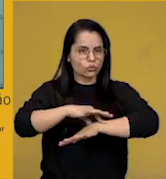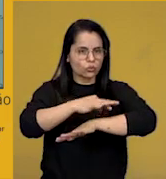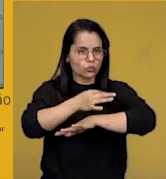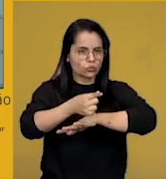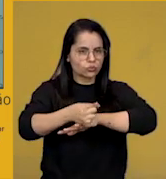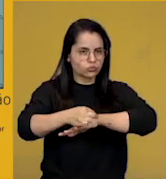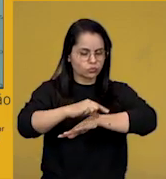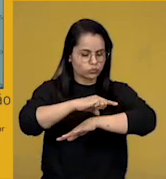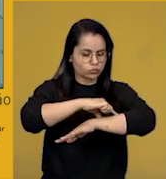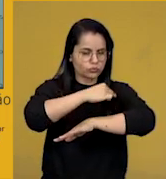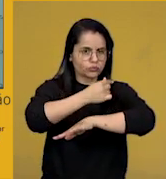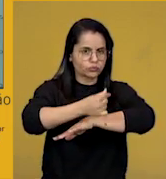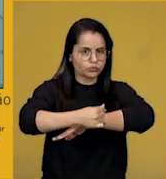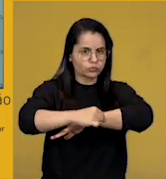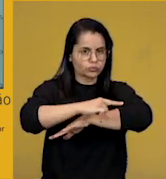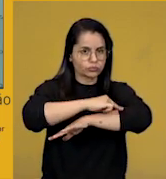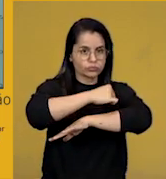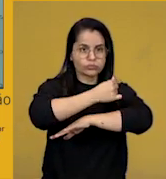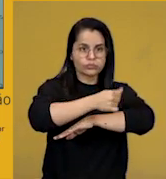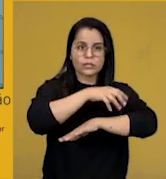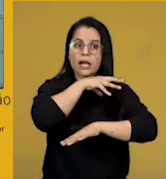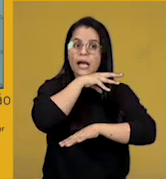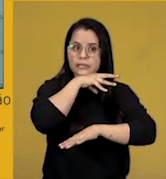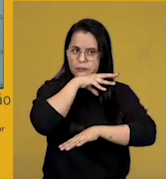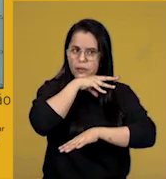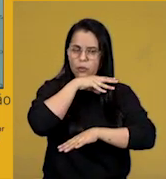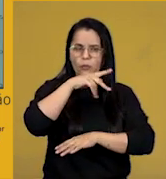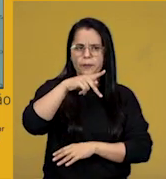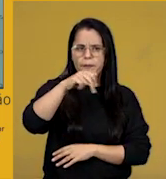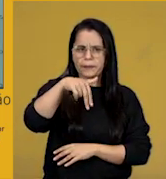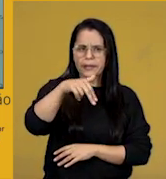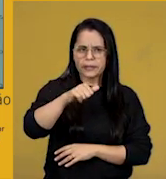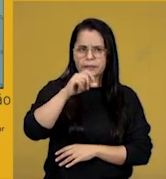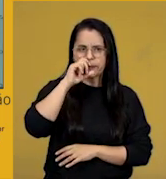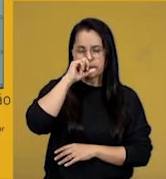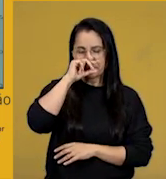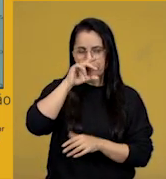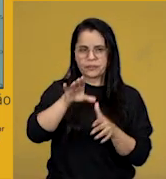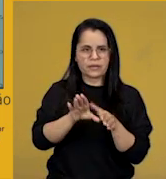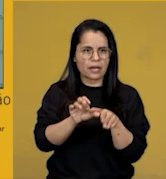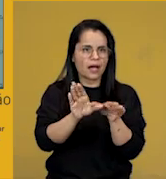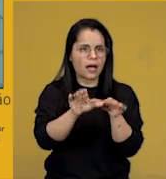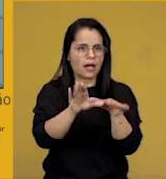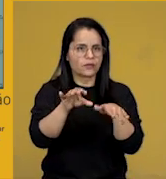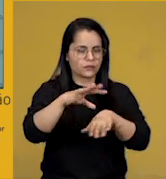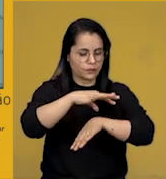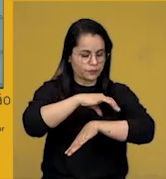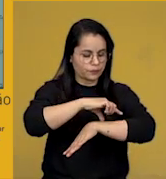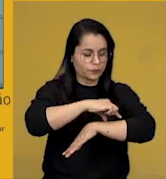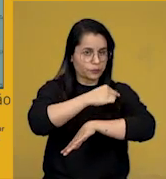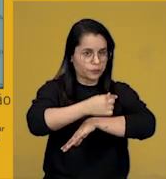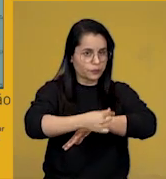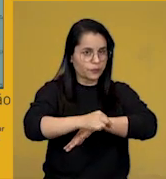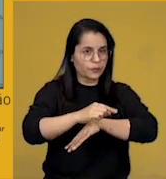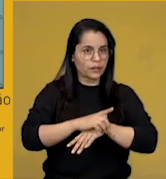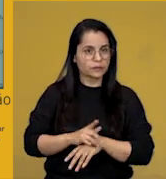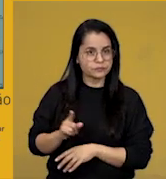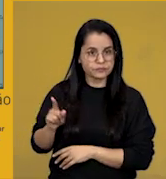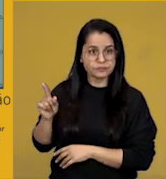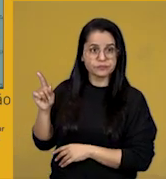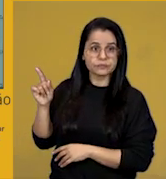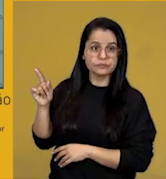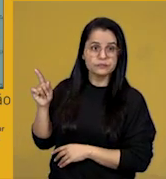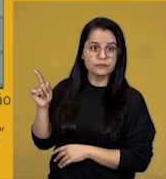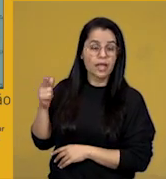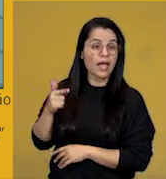corpo dos animais, né? Das aves, aliás, a cobertura do corpo das aves. E essa pena veio